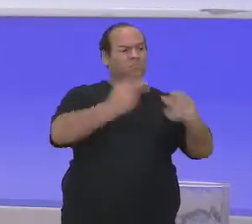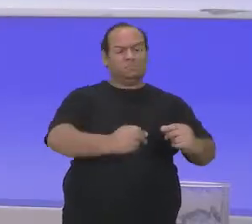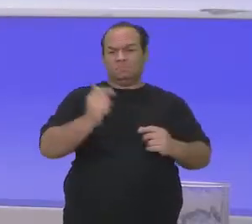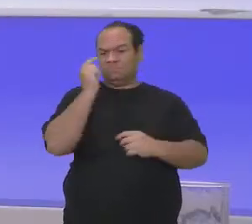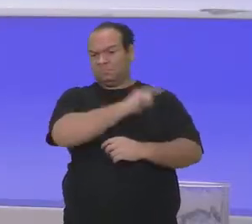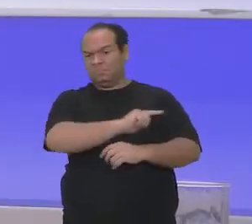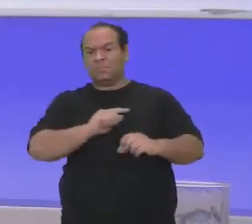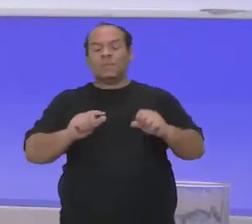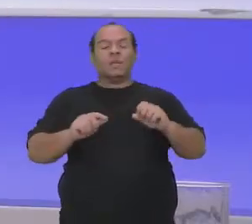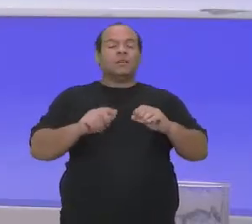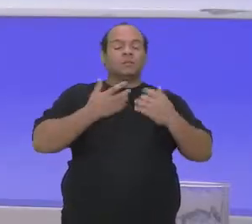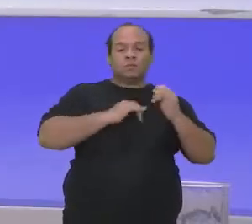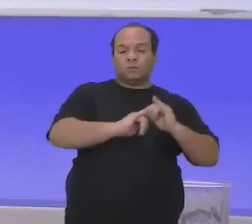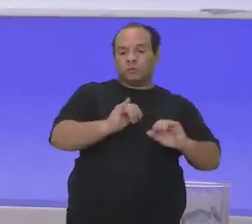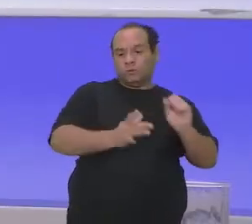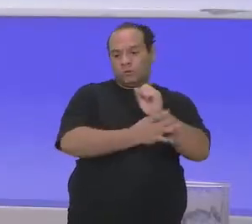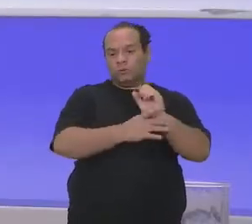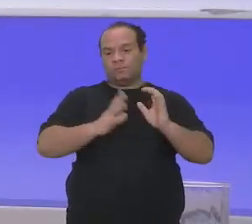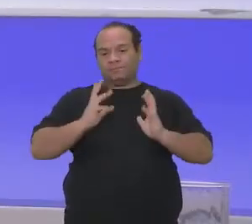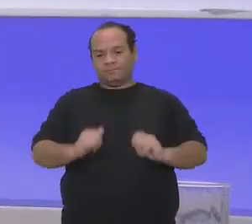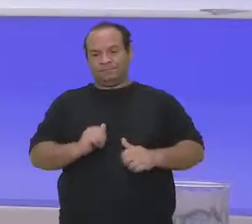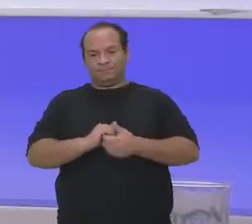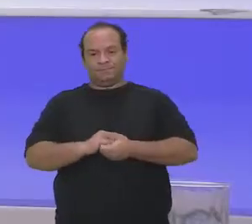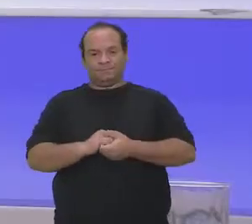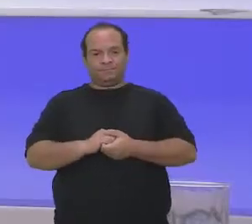energia segura e limpa.